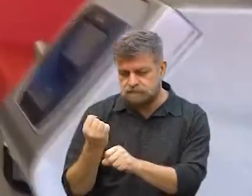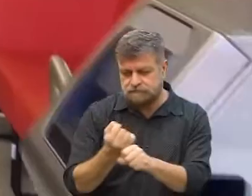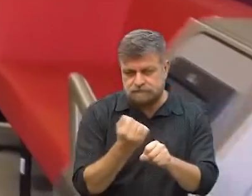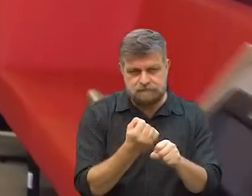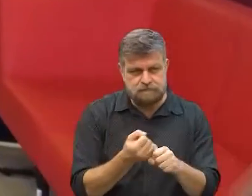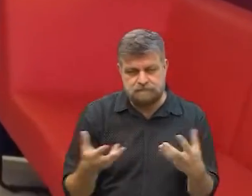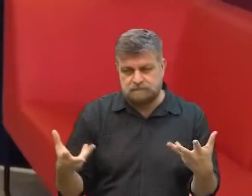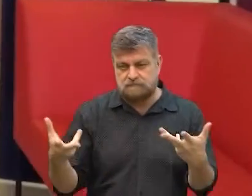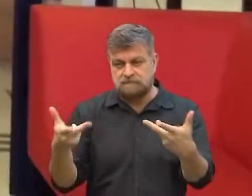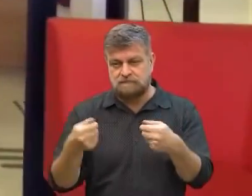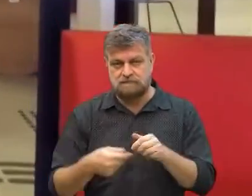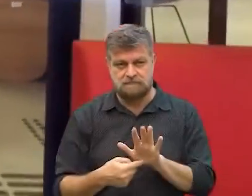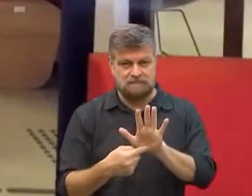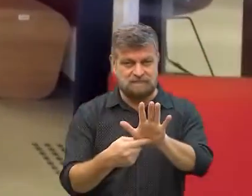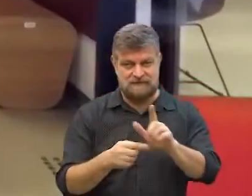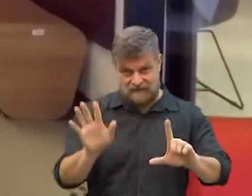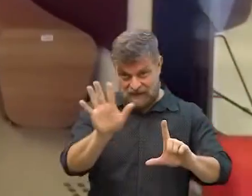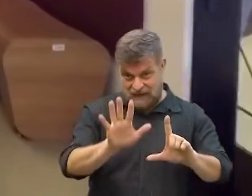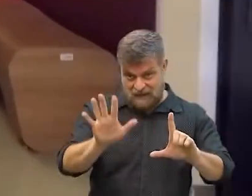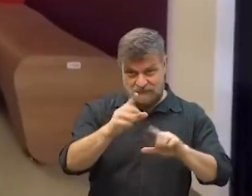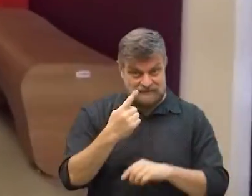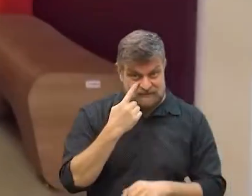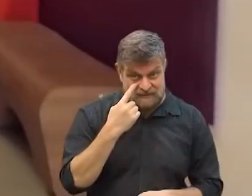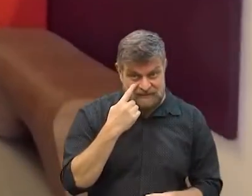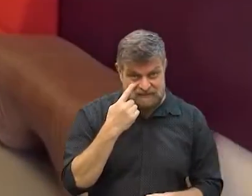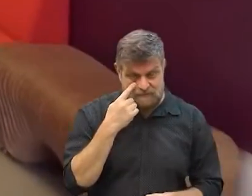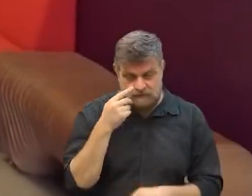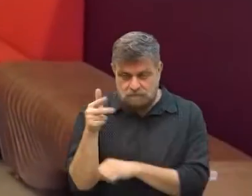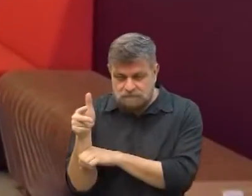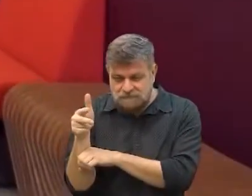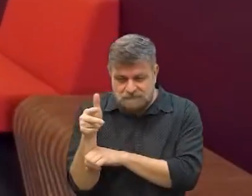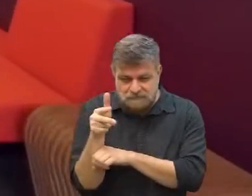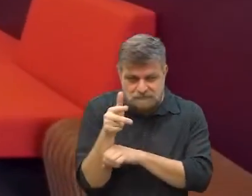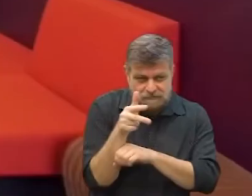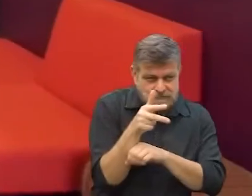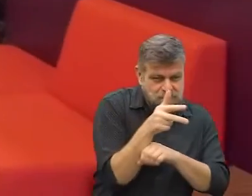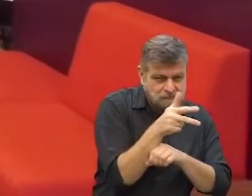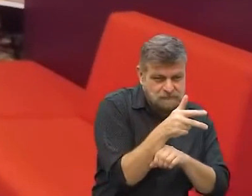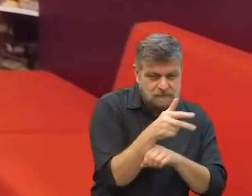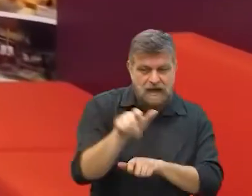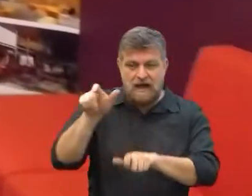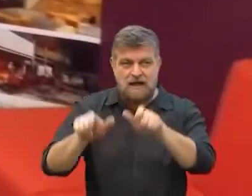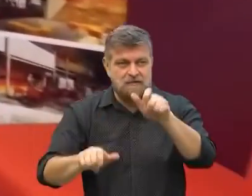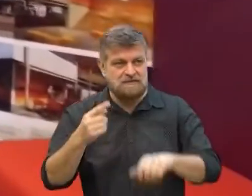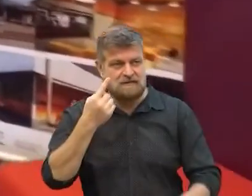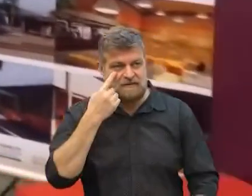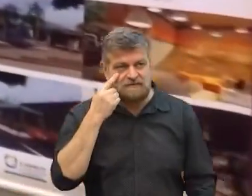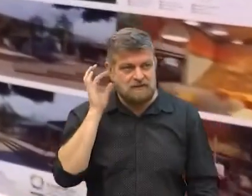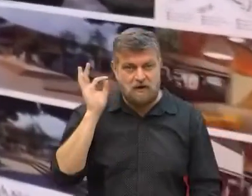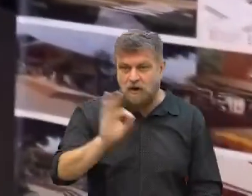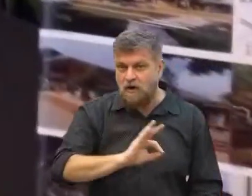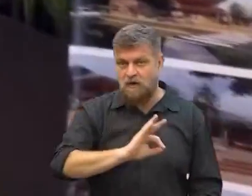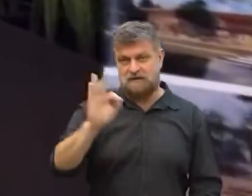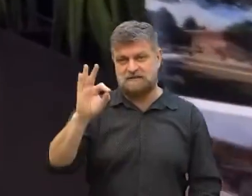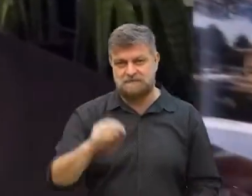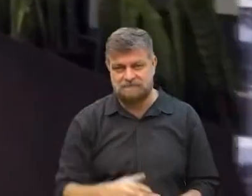queiram mostrar. Já estamos mostrando imagens agora aqui De Olho na instalação. Educação, o pessoal que está em casa está assistindo. Ótimo.